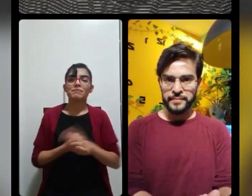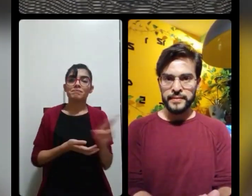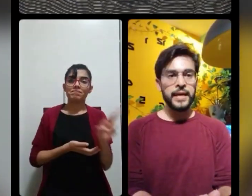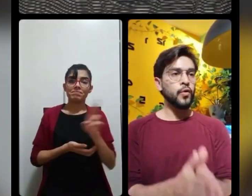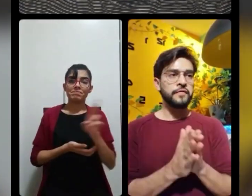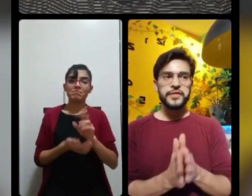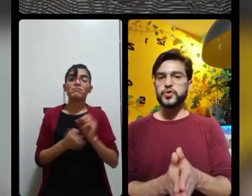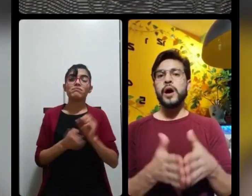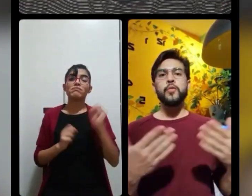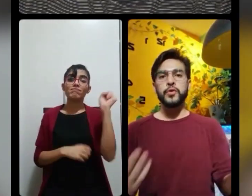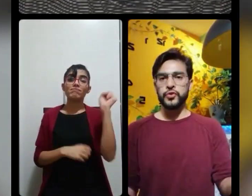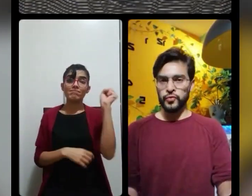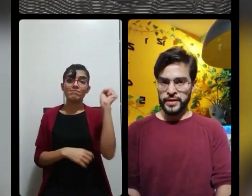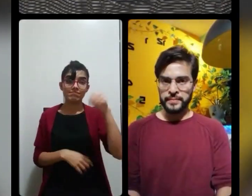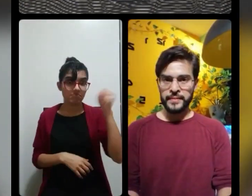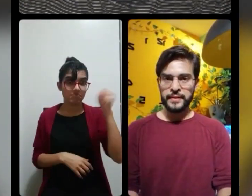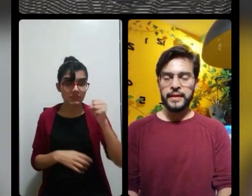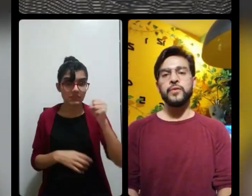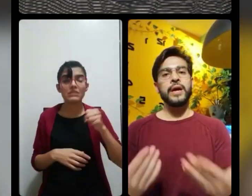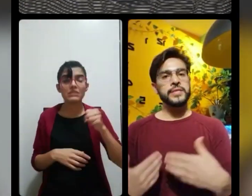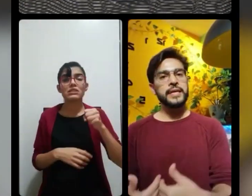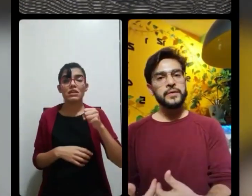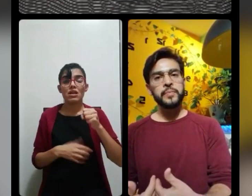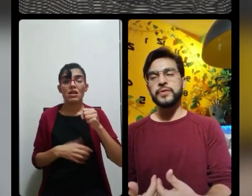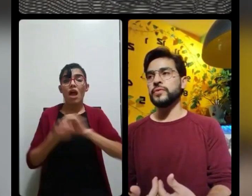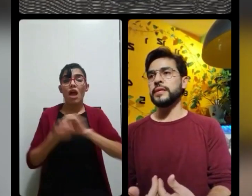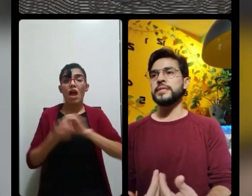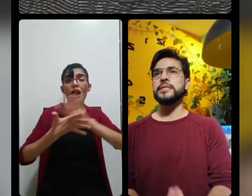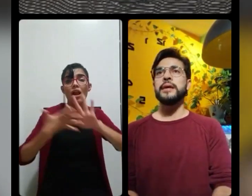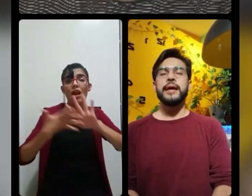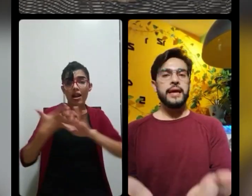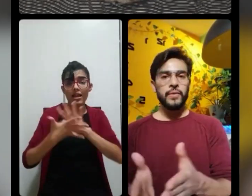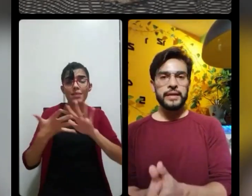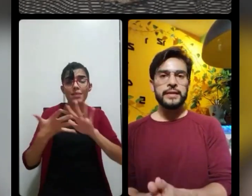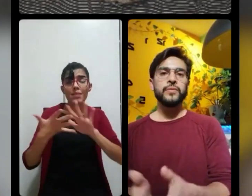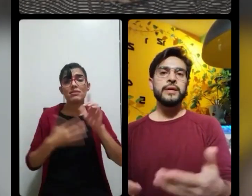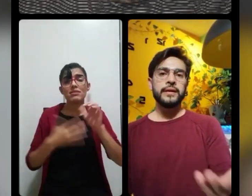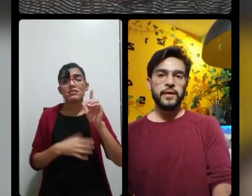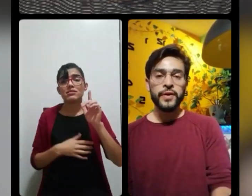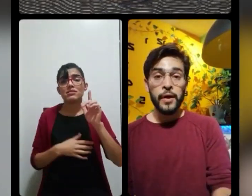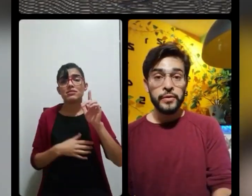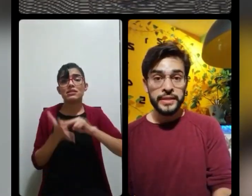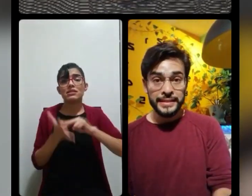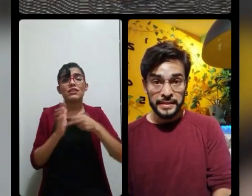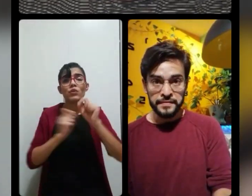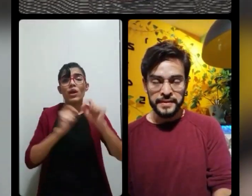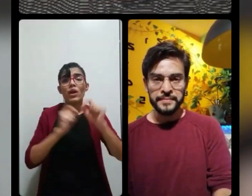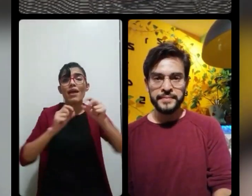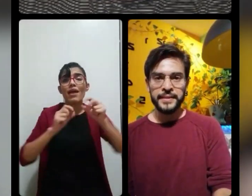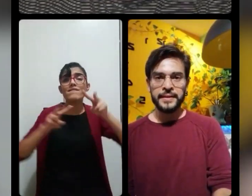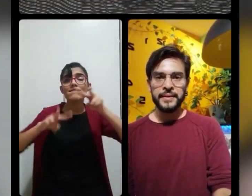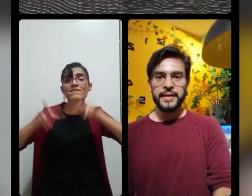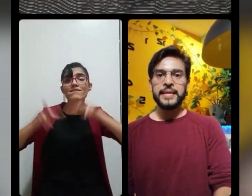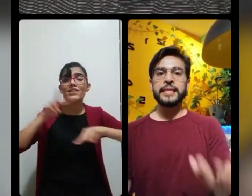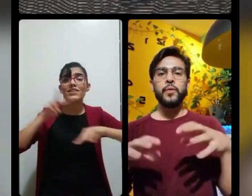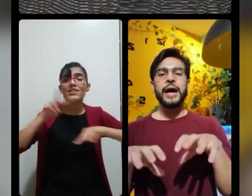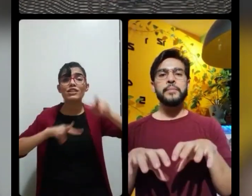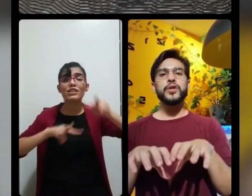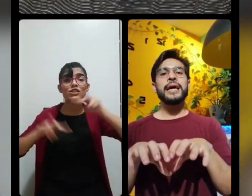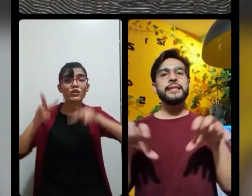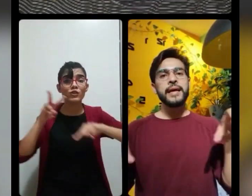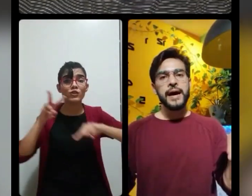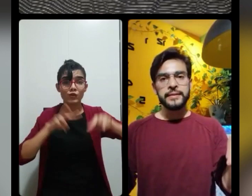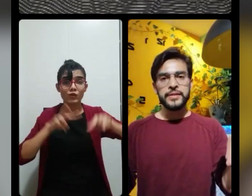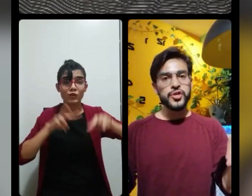visuoespacial, né, ou visual-motora. Né? No caso da língua portuguesa, é uma língua oral-auditiva. Né? Então,